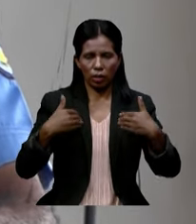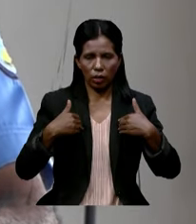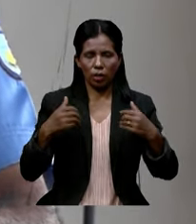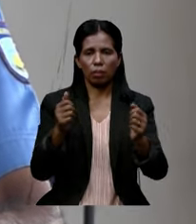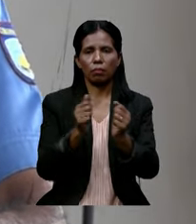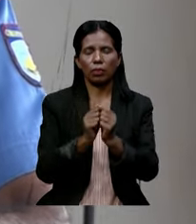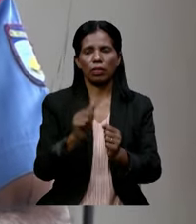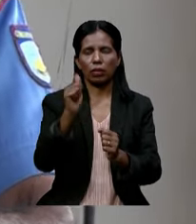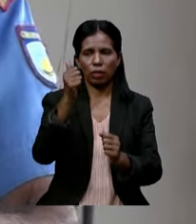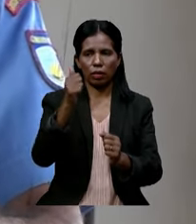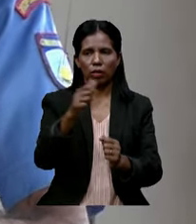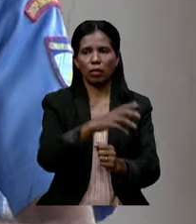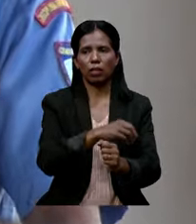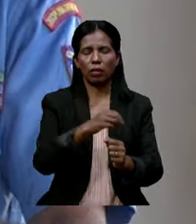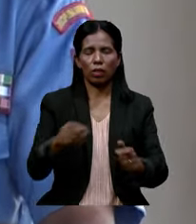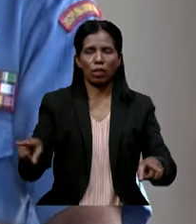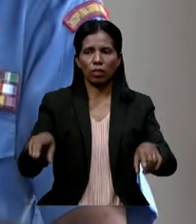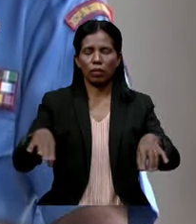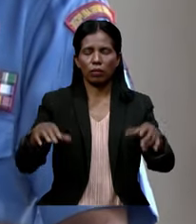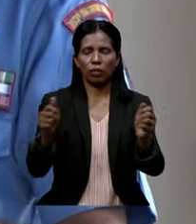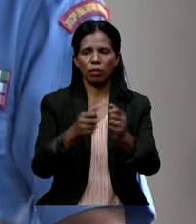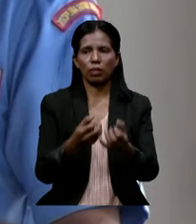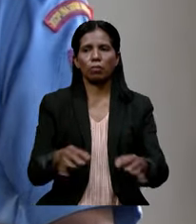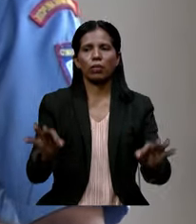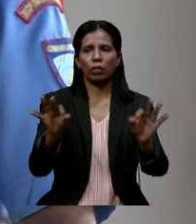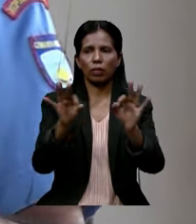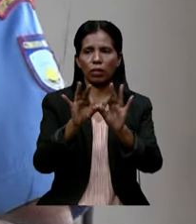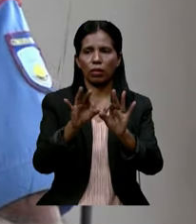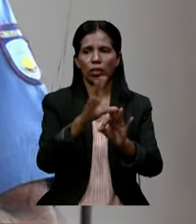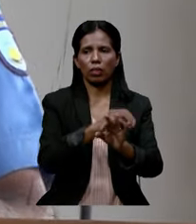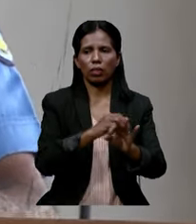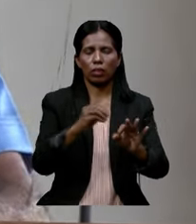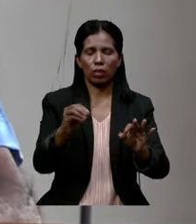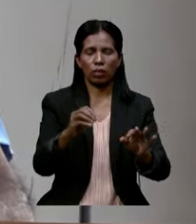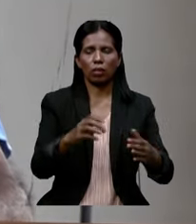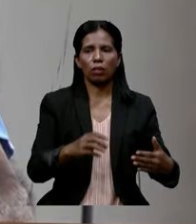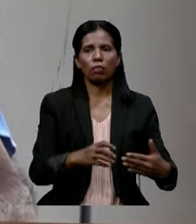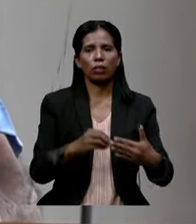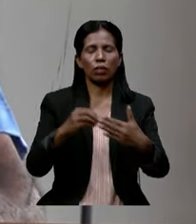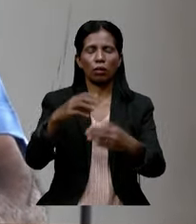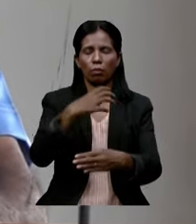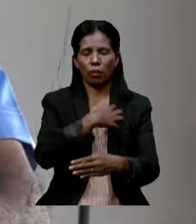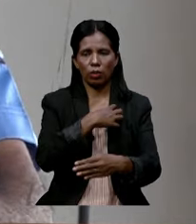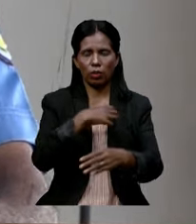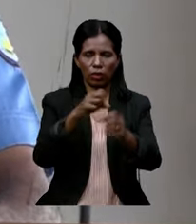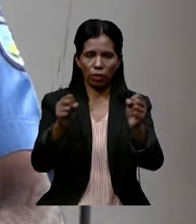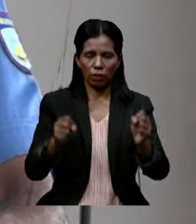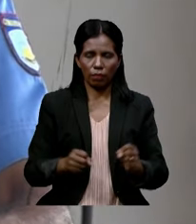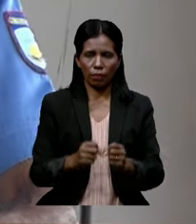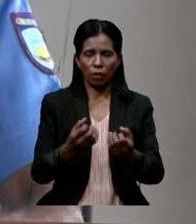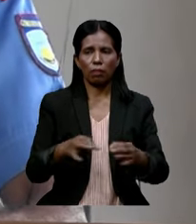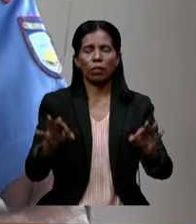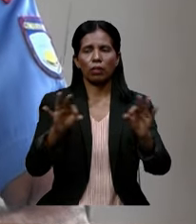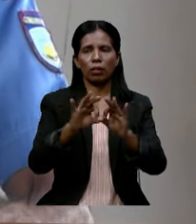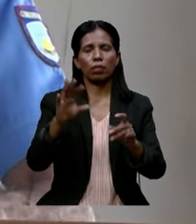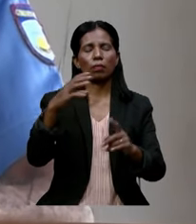sanulu nebe desempenha funsaun importante hanesan oficial polisia suku. Importante mos ba he